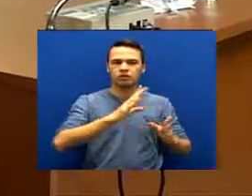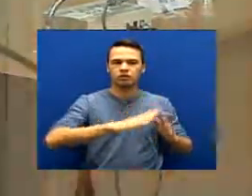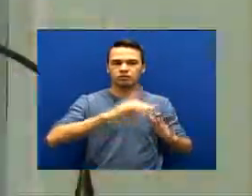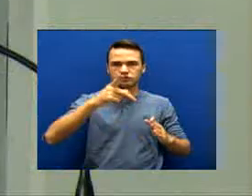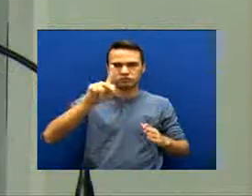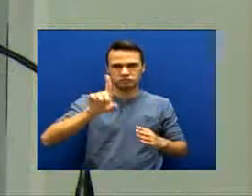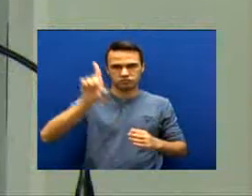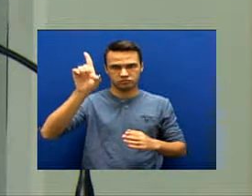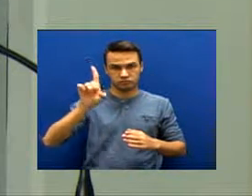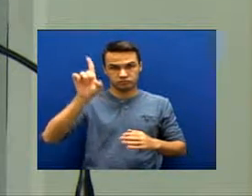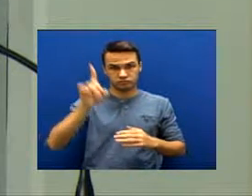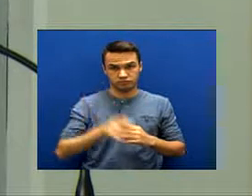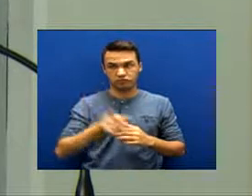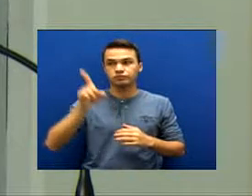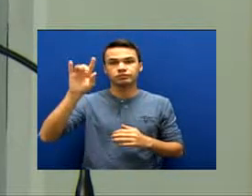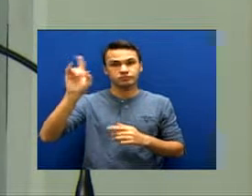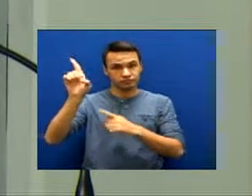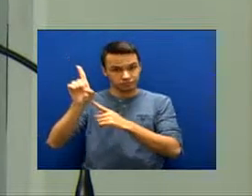poder de Deus.